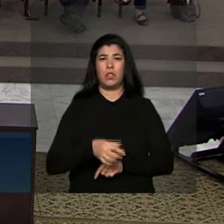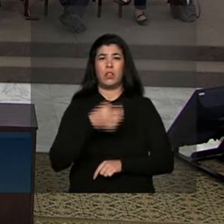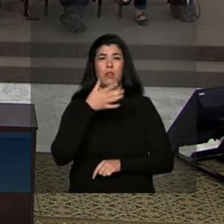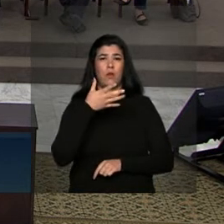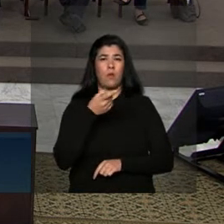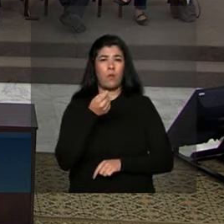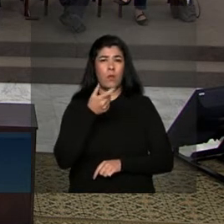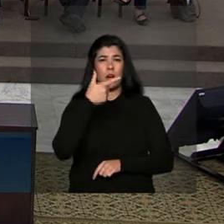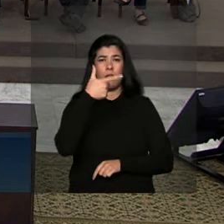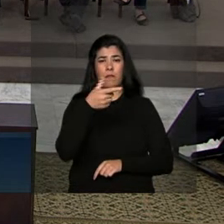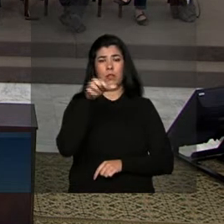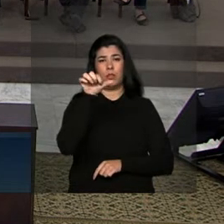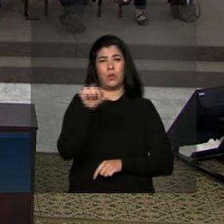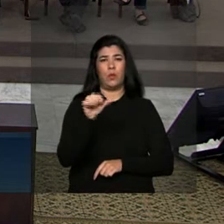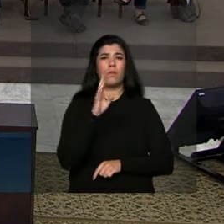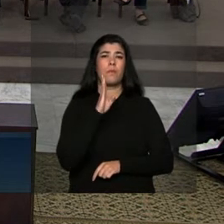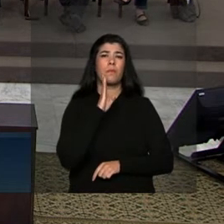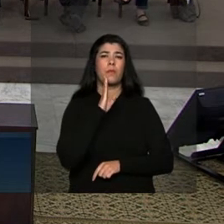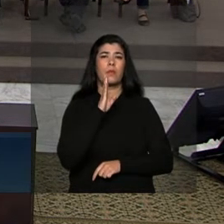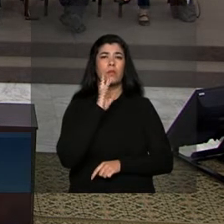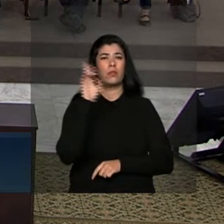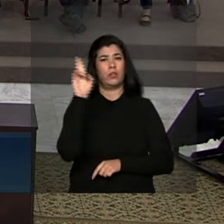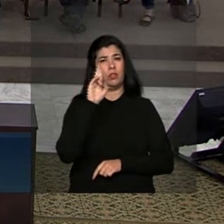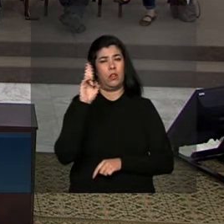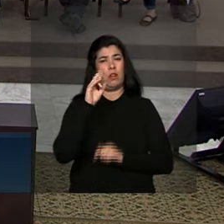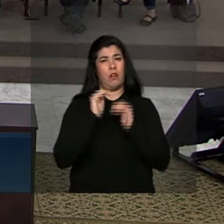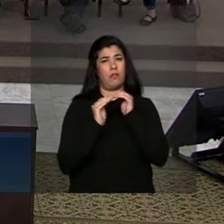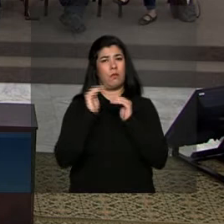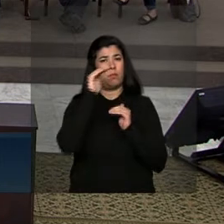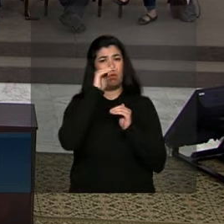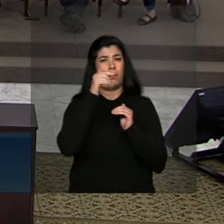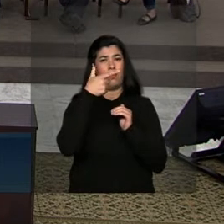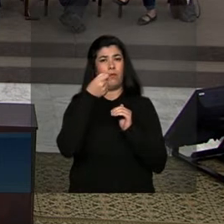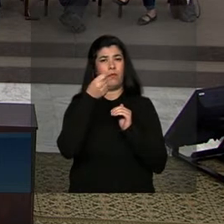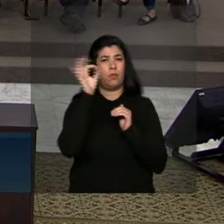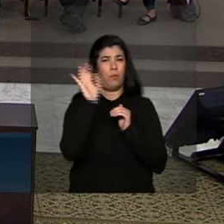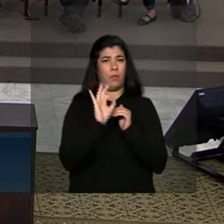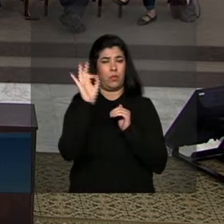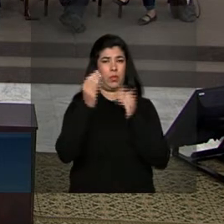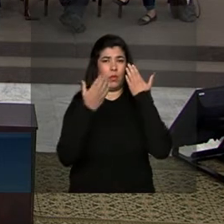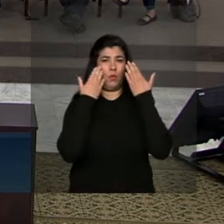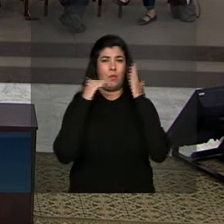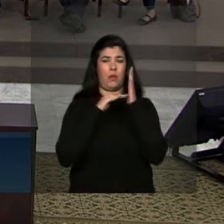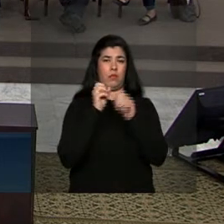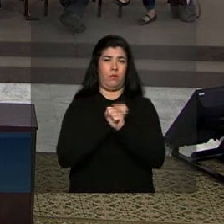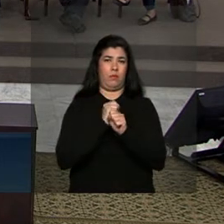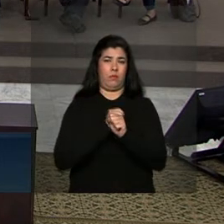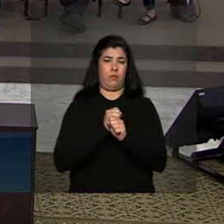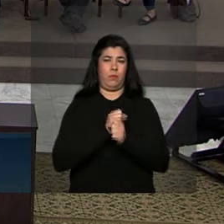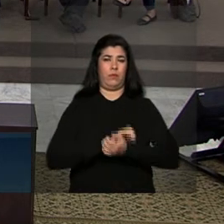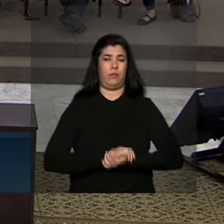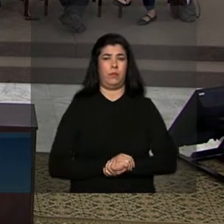29 bilhões de reais, 20% a mais que na safra anterior.